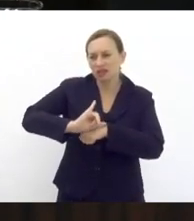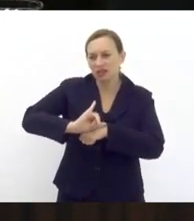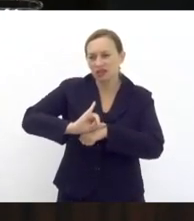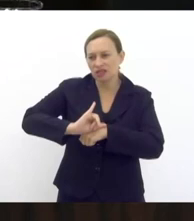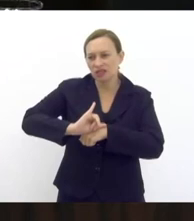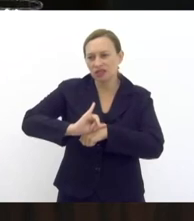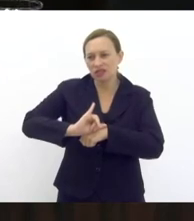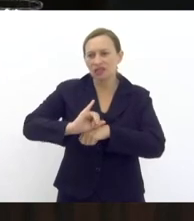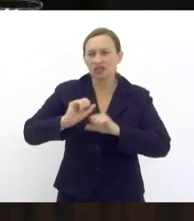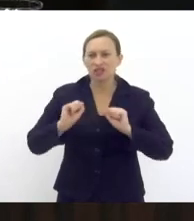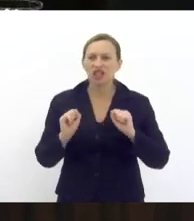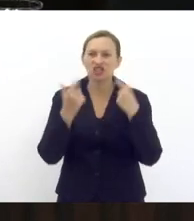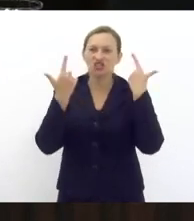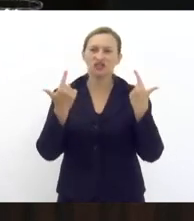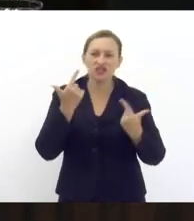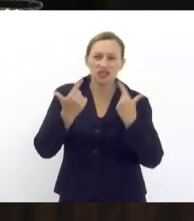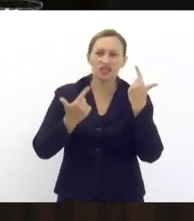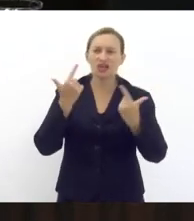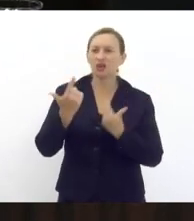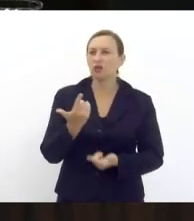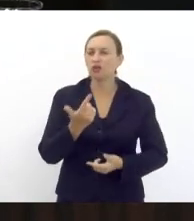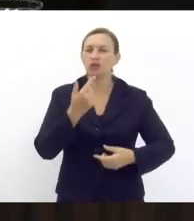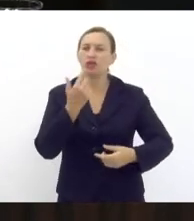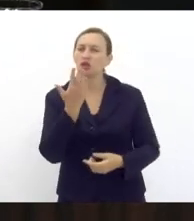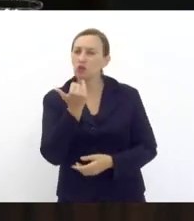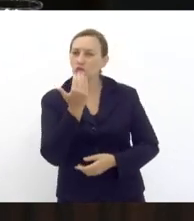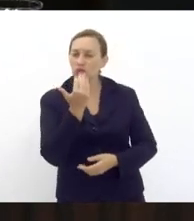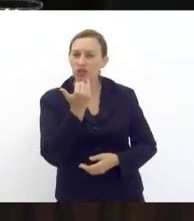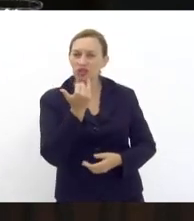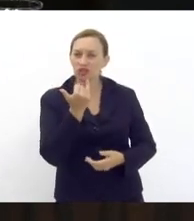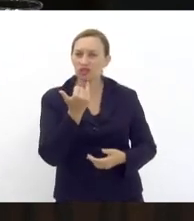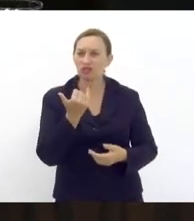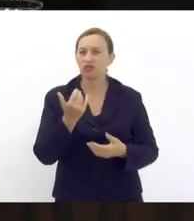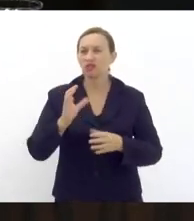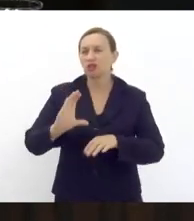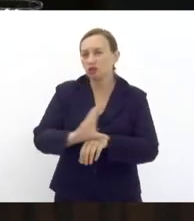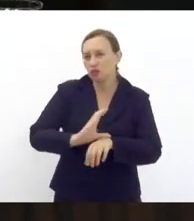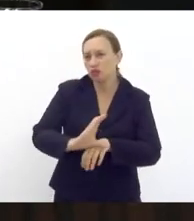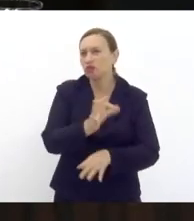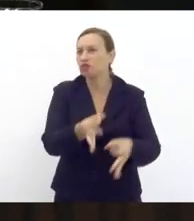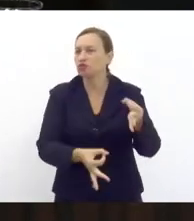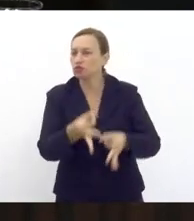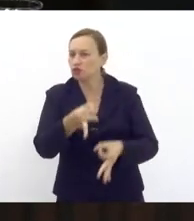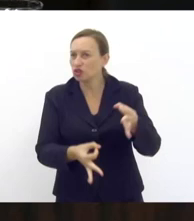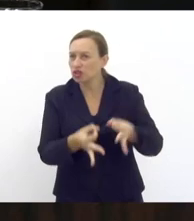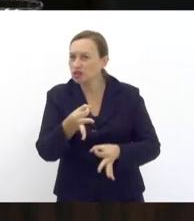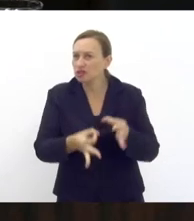e da gastronomia do Estado do Rio de Janeiro, pendendo de parecer das comissões de Constituição e Justiça,